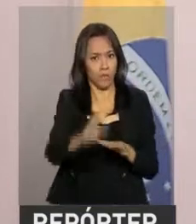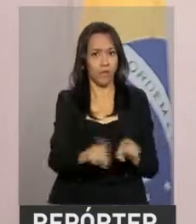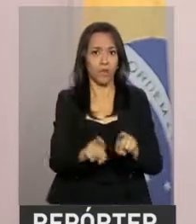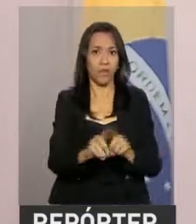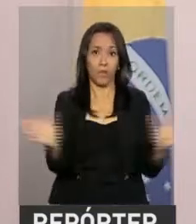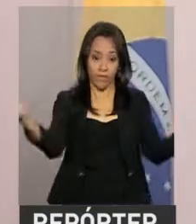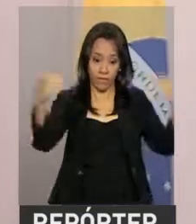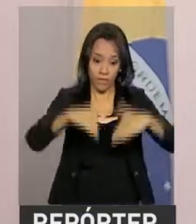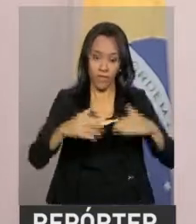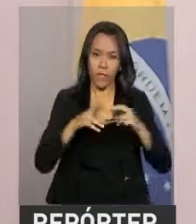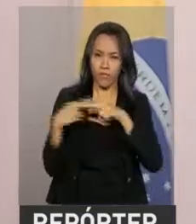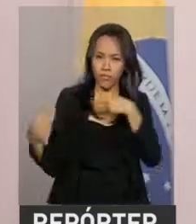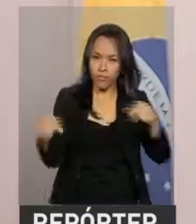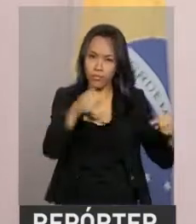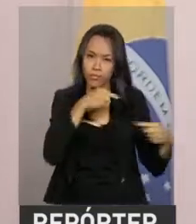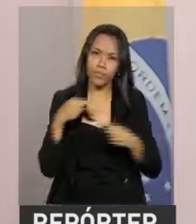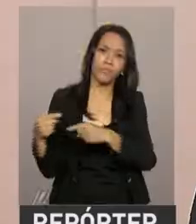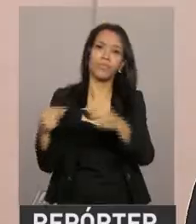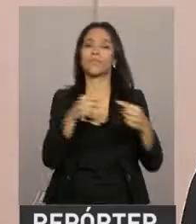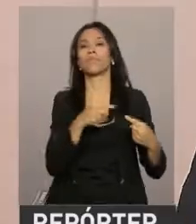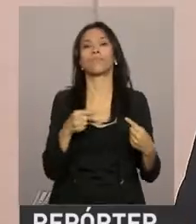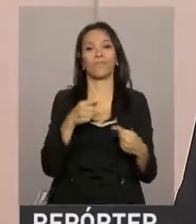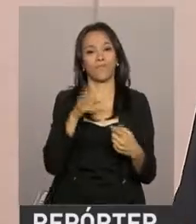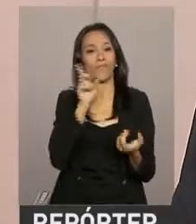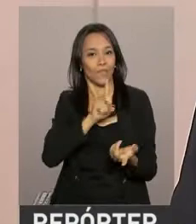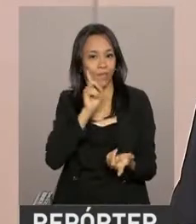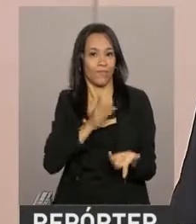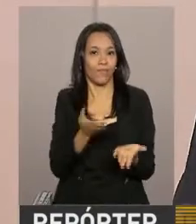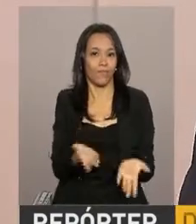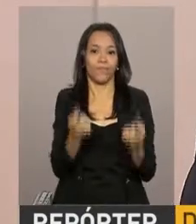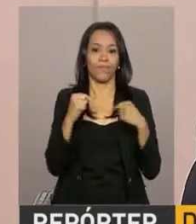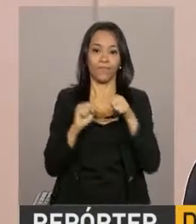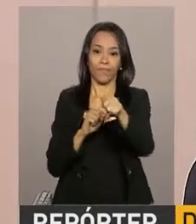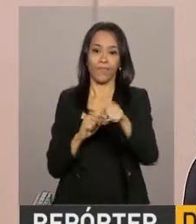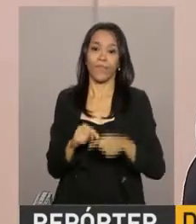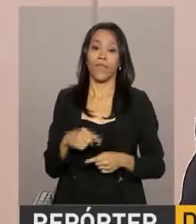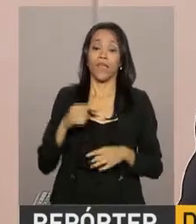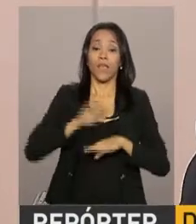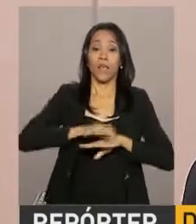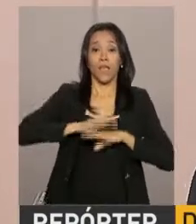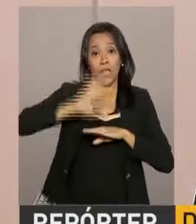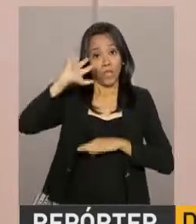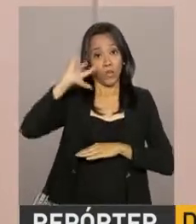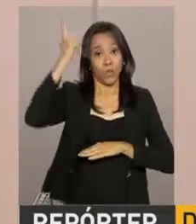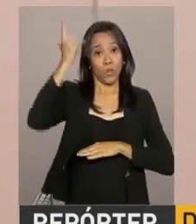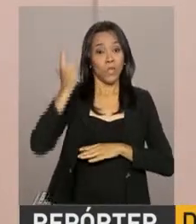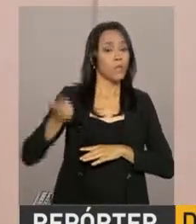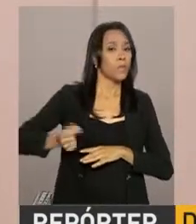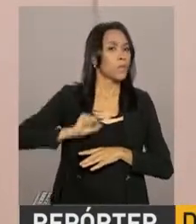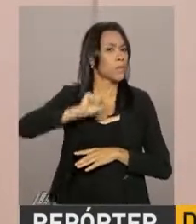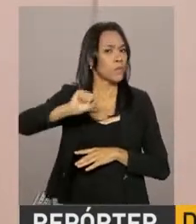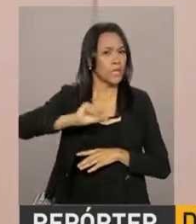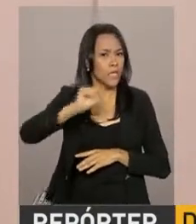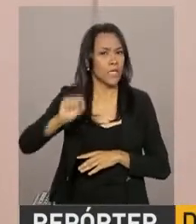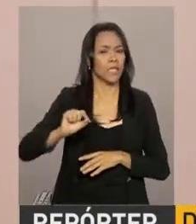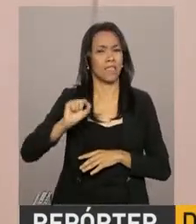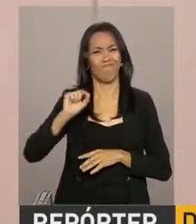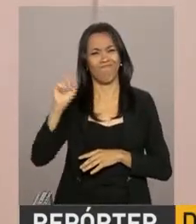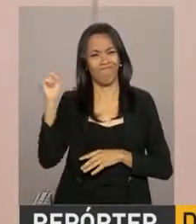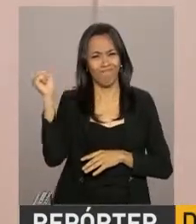e estreitar o relacionamento entre os dois países a identificação e solução de dificuldades